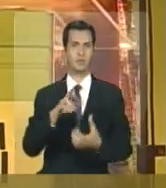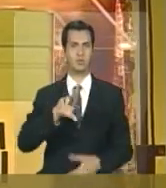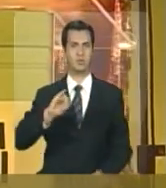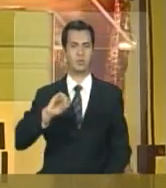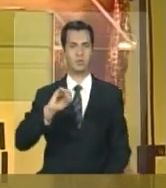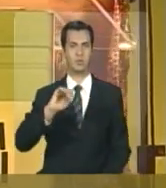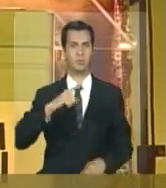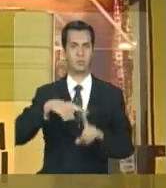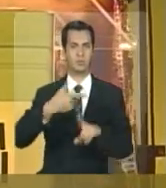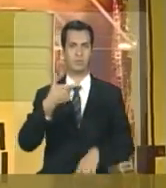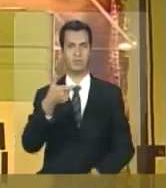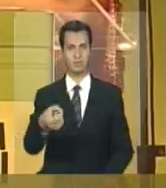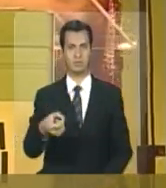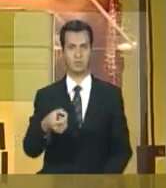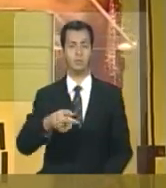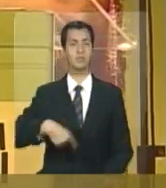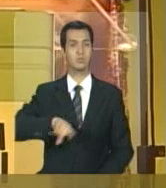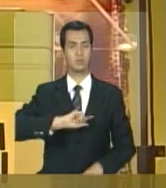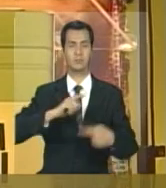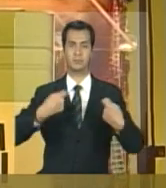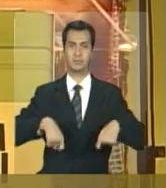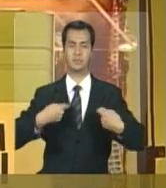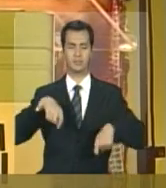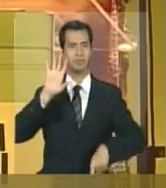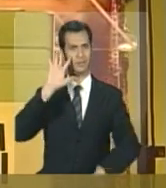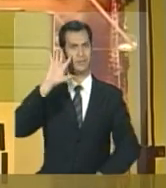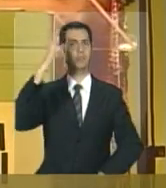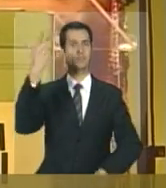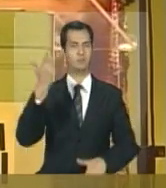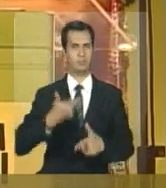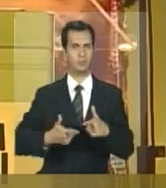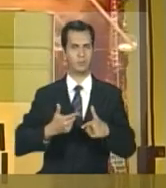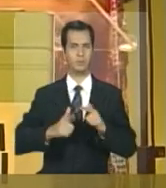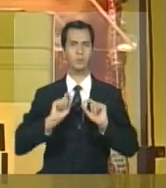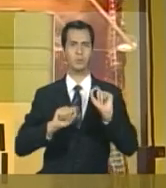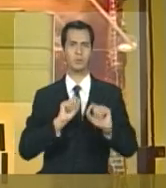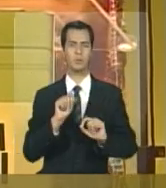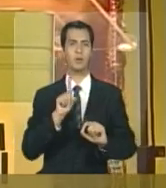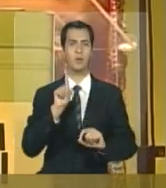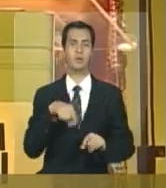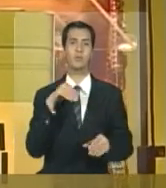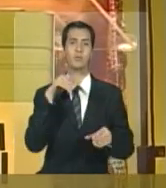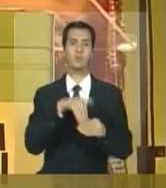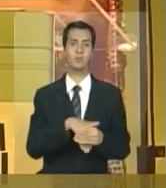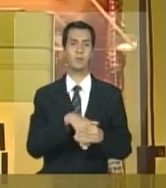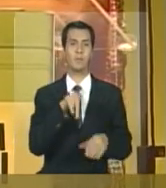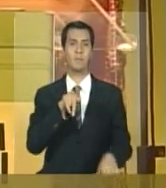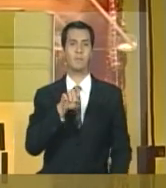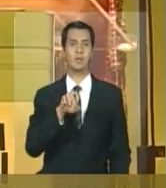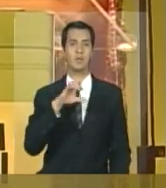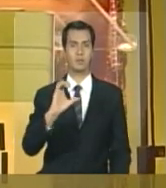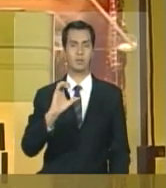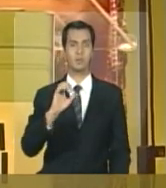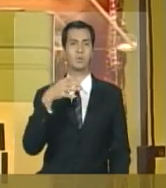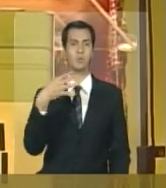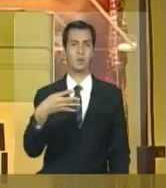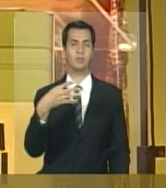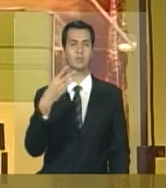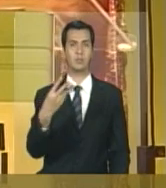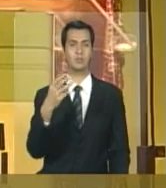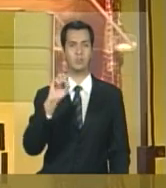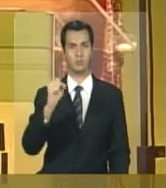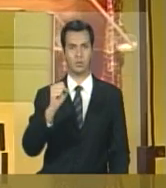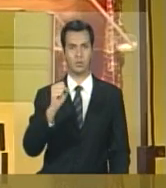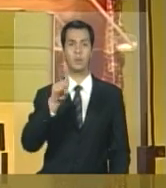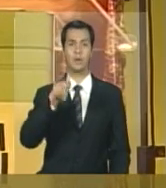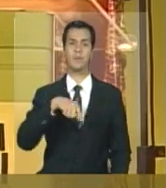problema gravíssimo que eu considero para o nosso país, que é a votação da PEC 438, que trata do trabalho escravo